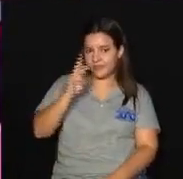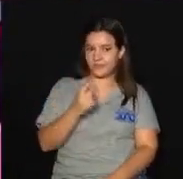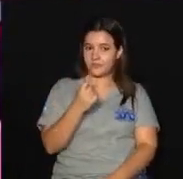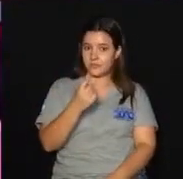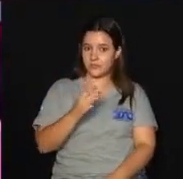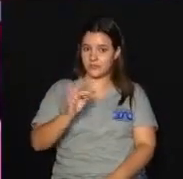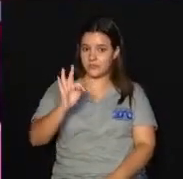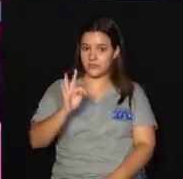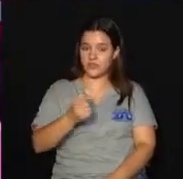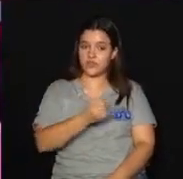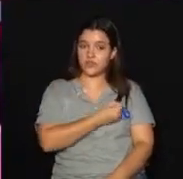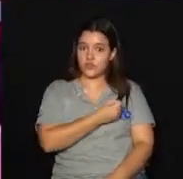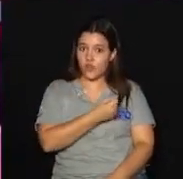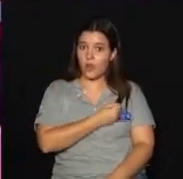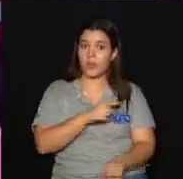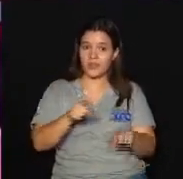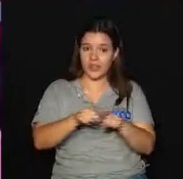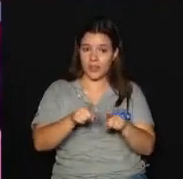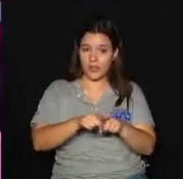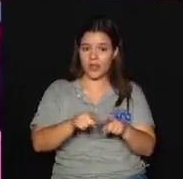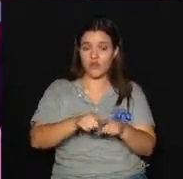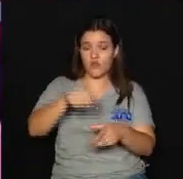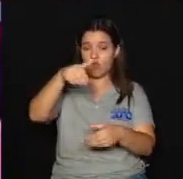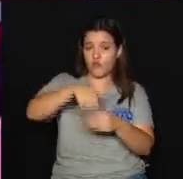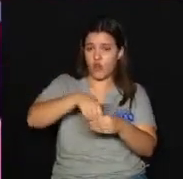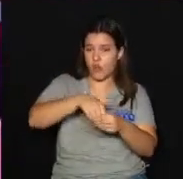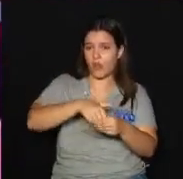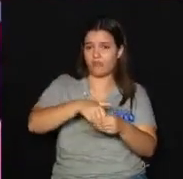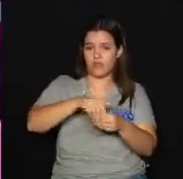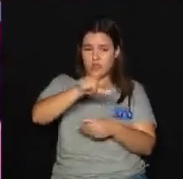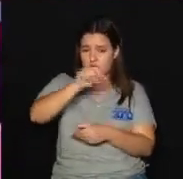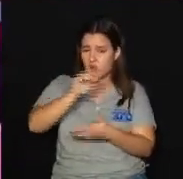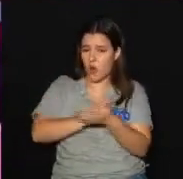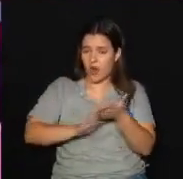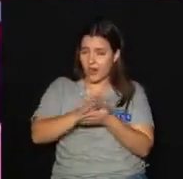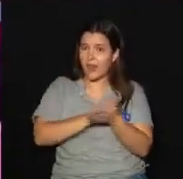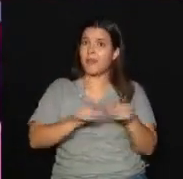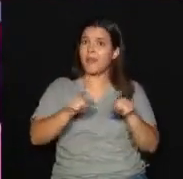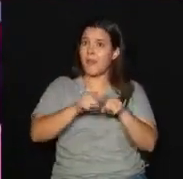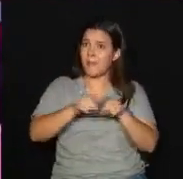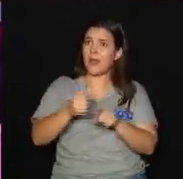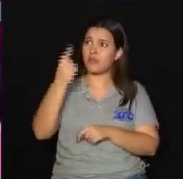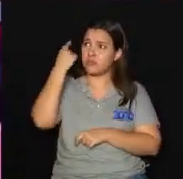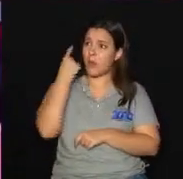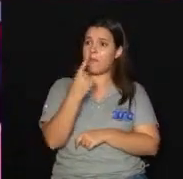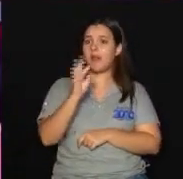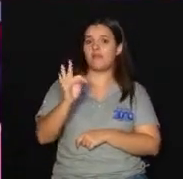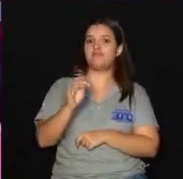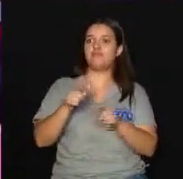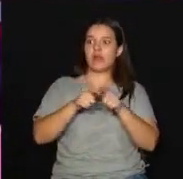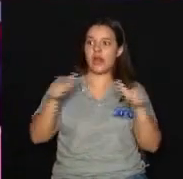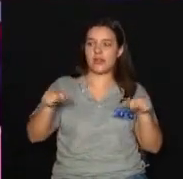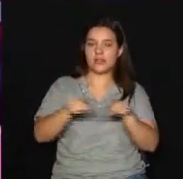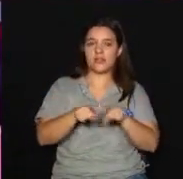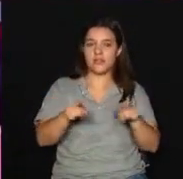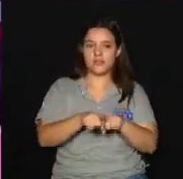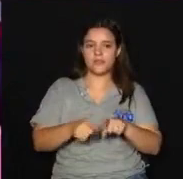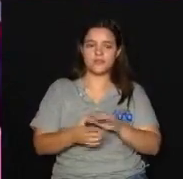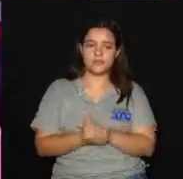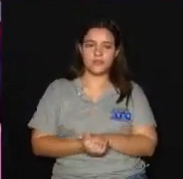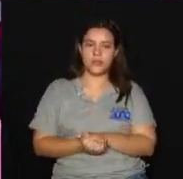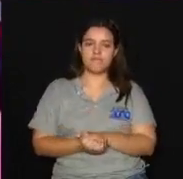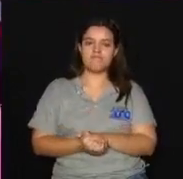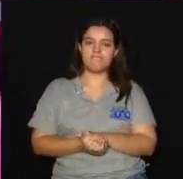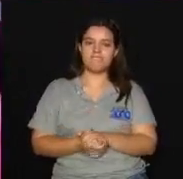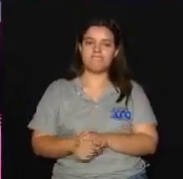turno o número de abstenção, brancos e nulos, também foi muito grande, esse é algo que deve